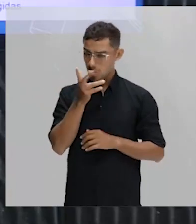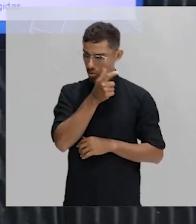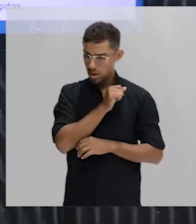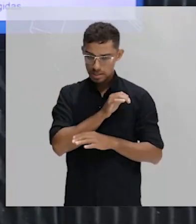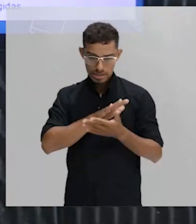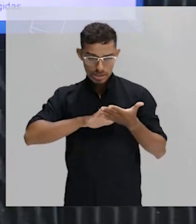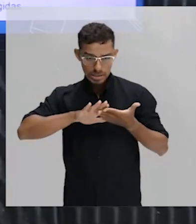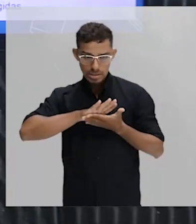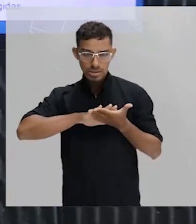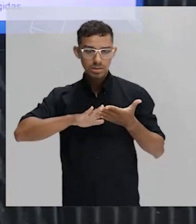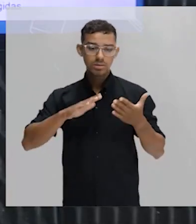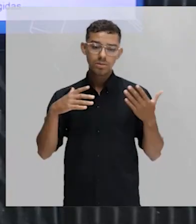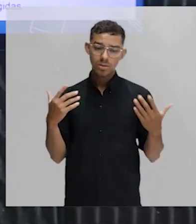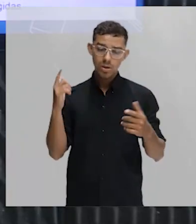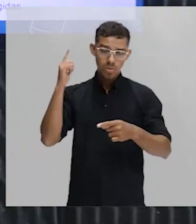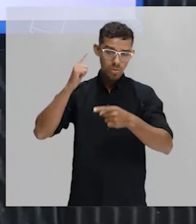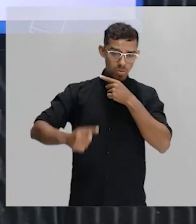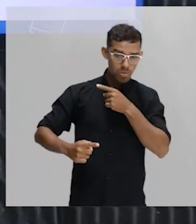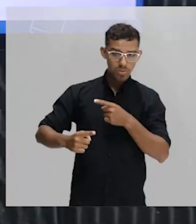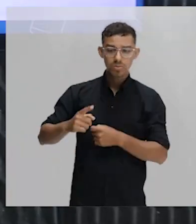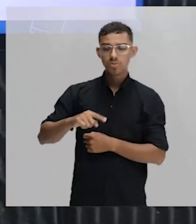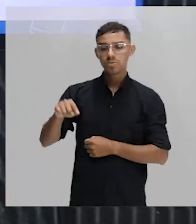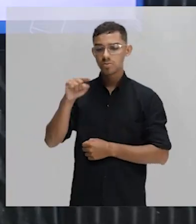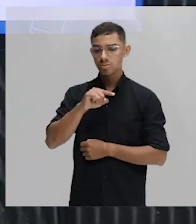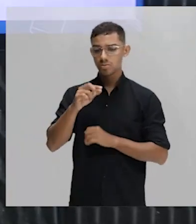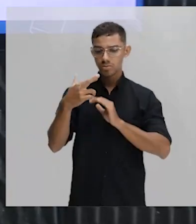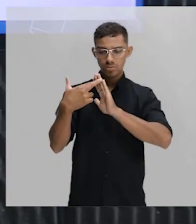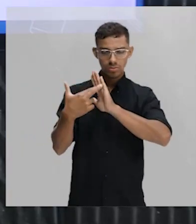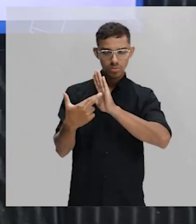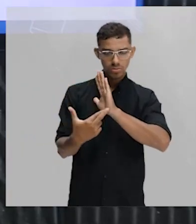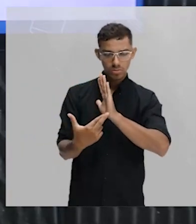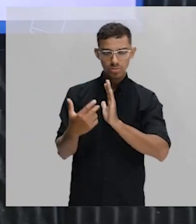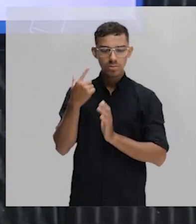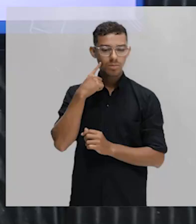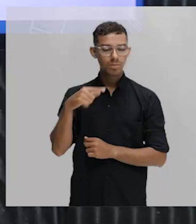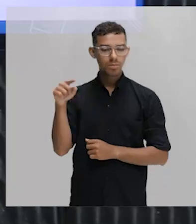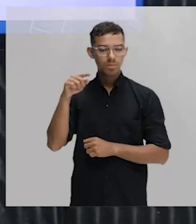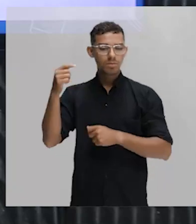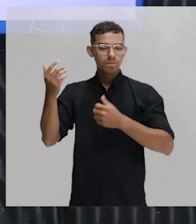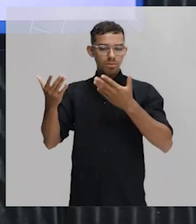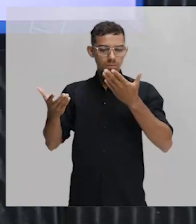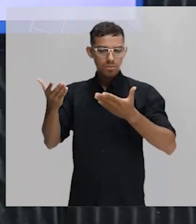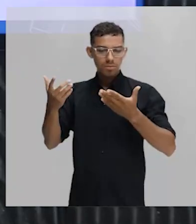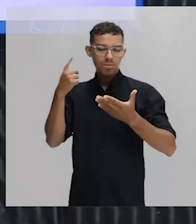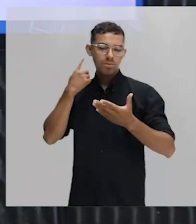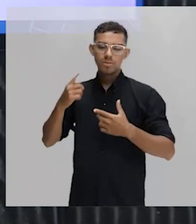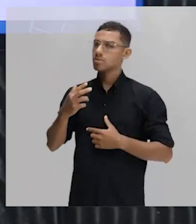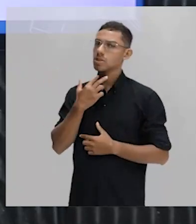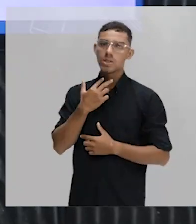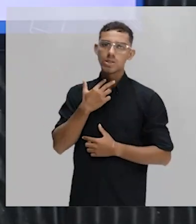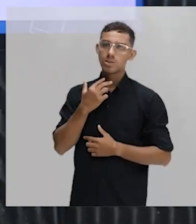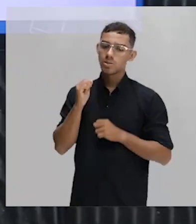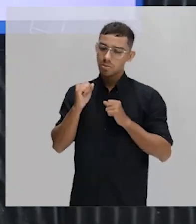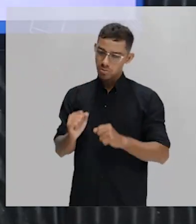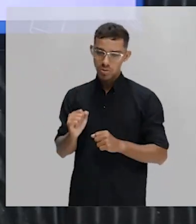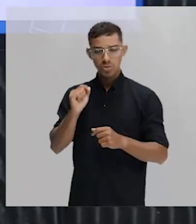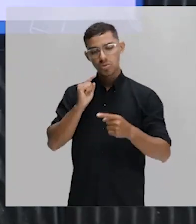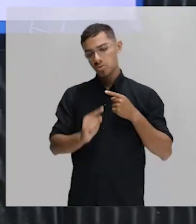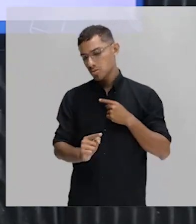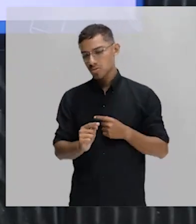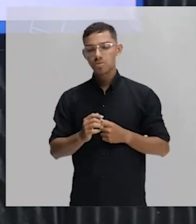certo? A criatividade era proibida e essas regras estabelecidas, elas diziam que podia e que não podia ser